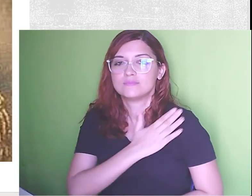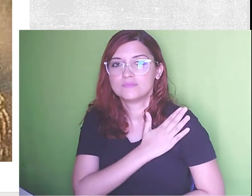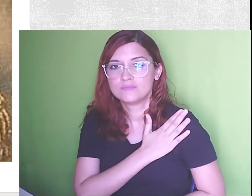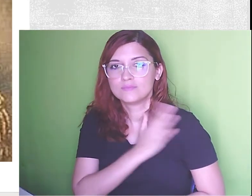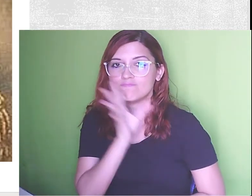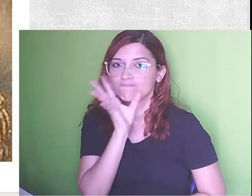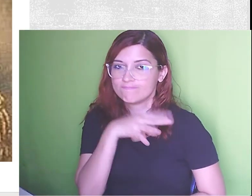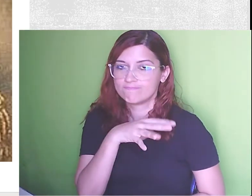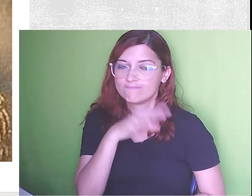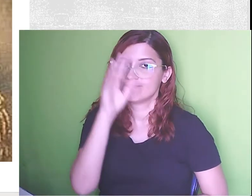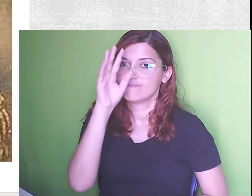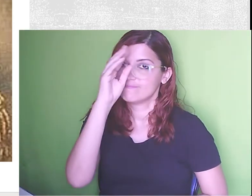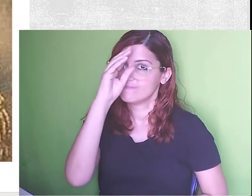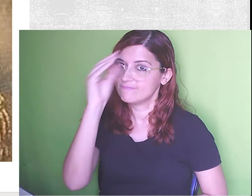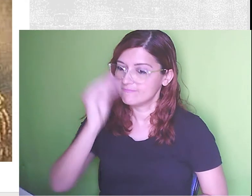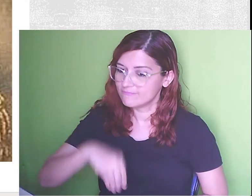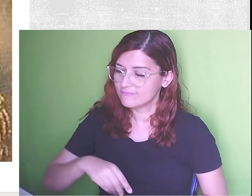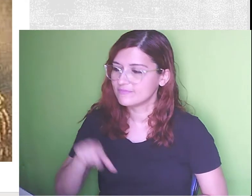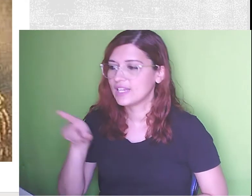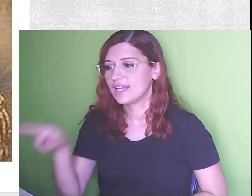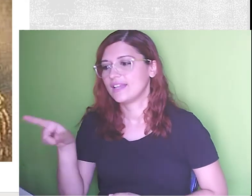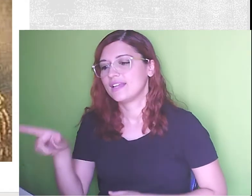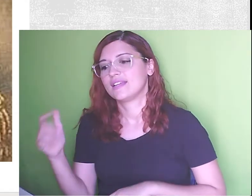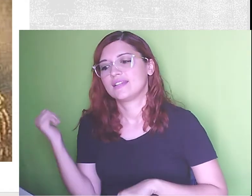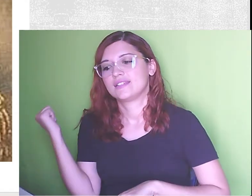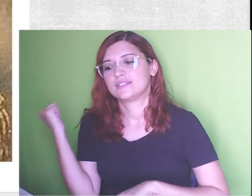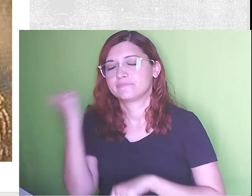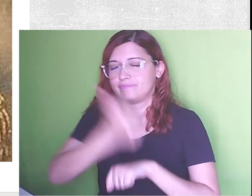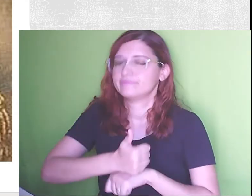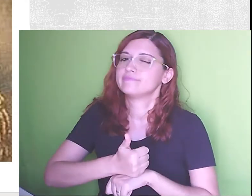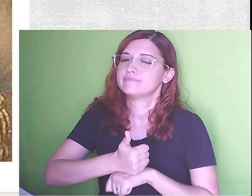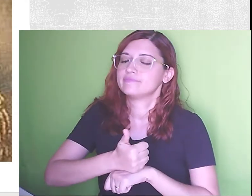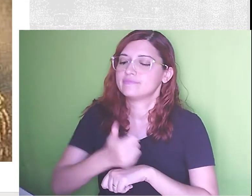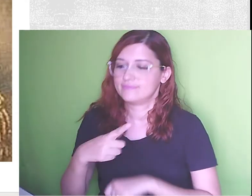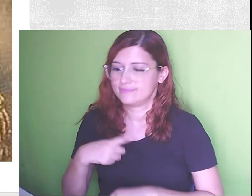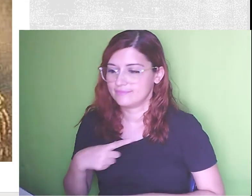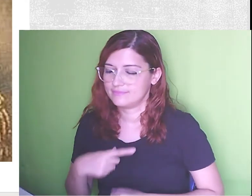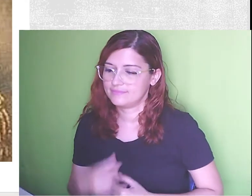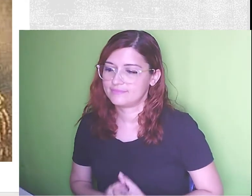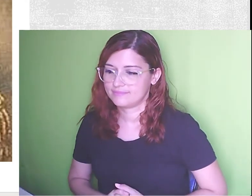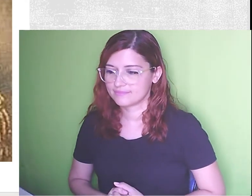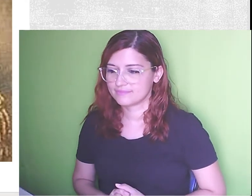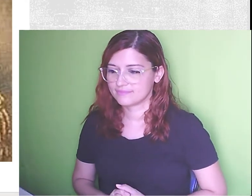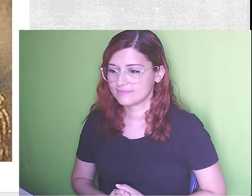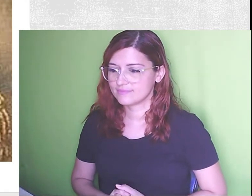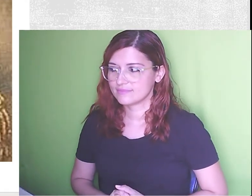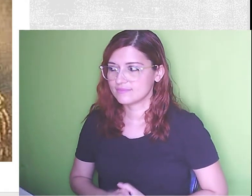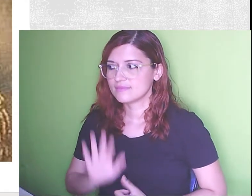Então, Marechal Deodoro renunciou e Marechal Floriano Peixoto assumiu.